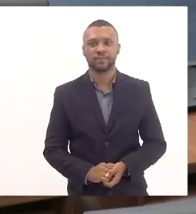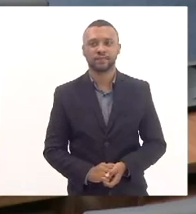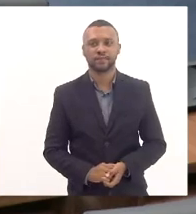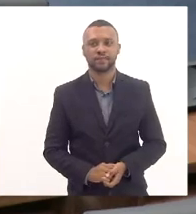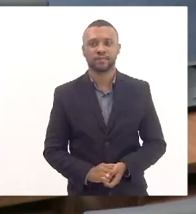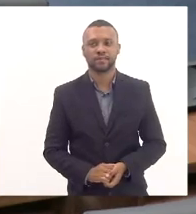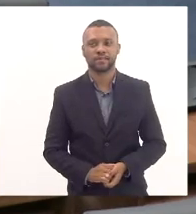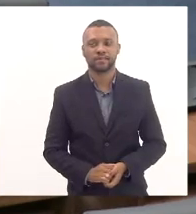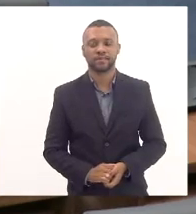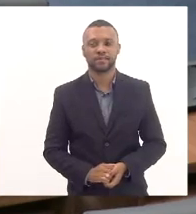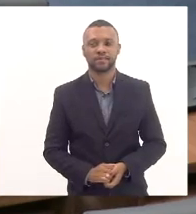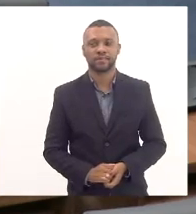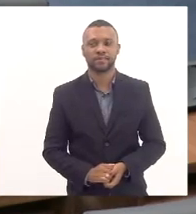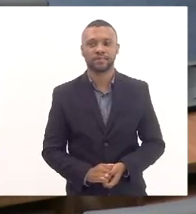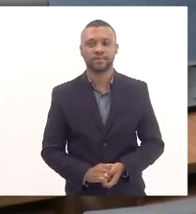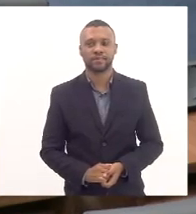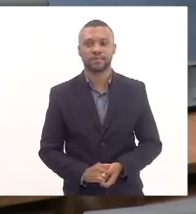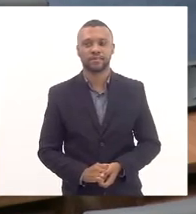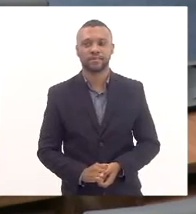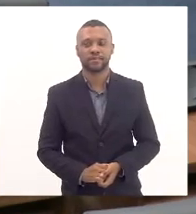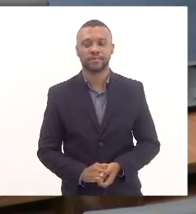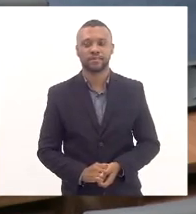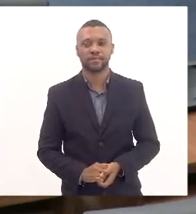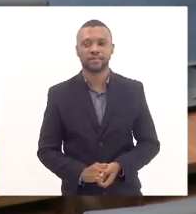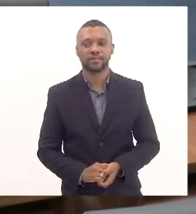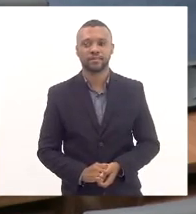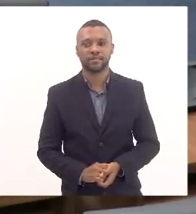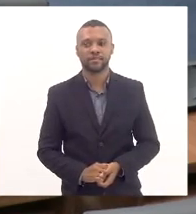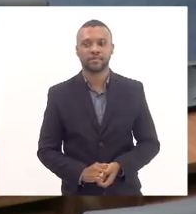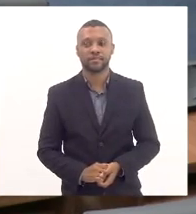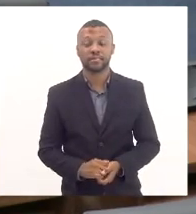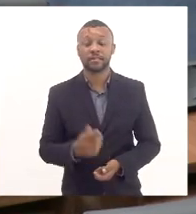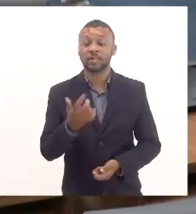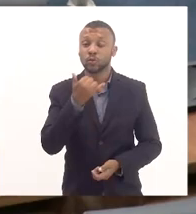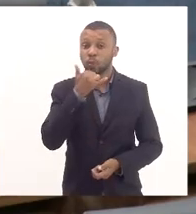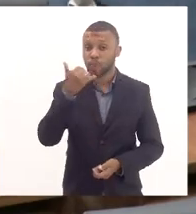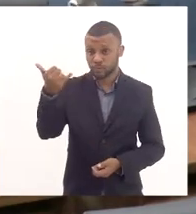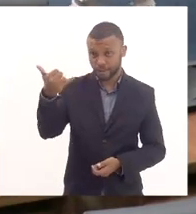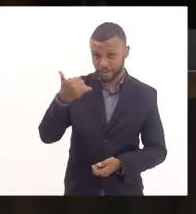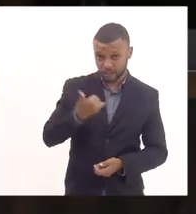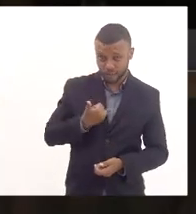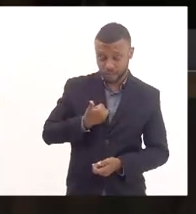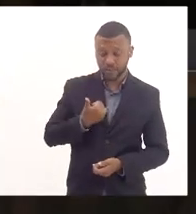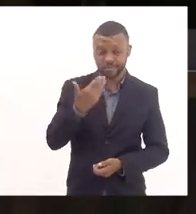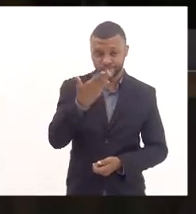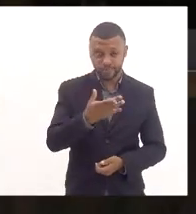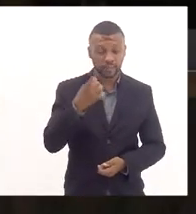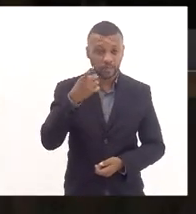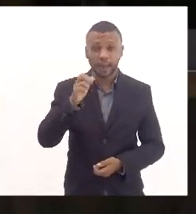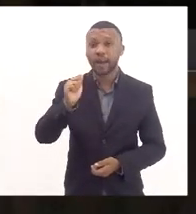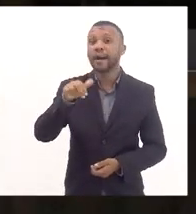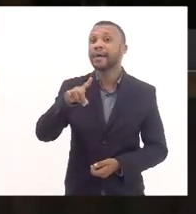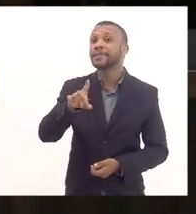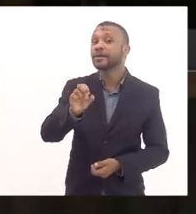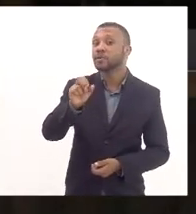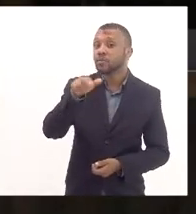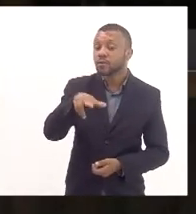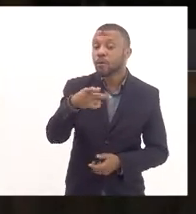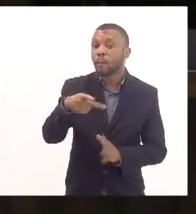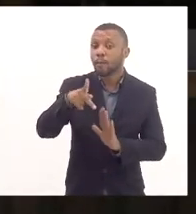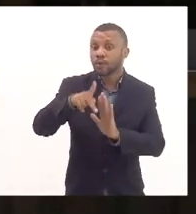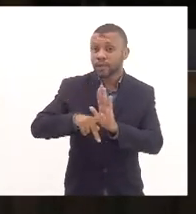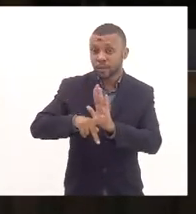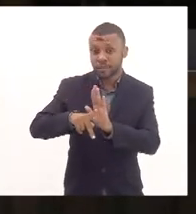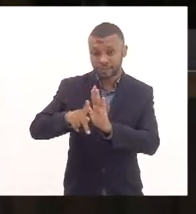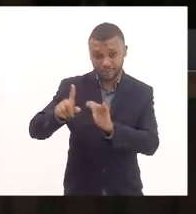E aí e eu tô sendo informado Deputado Andersson que o que o projeto